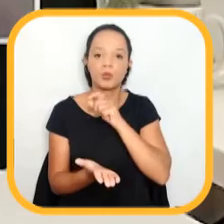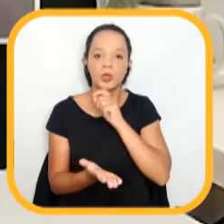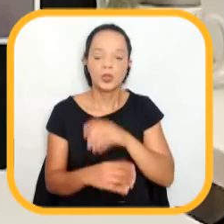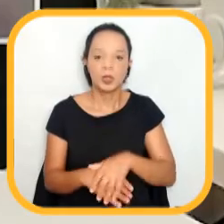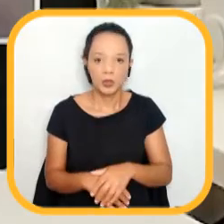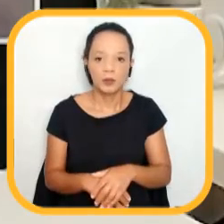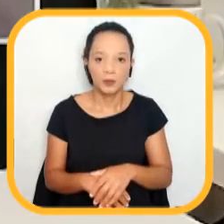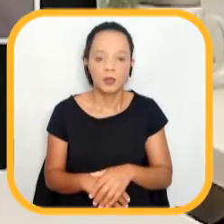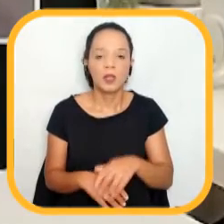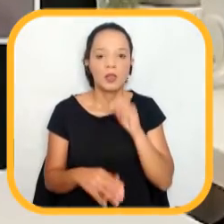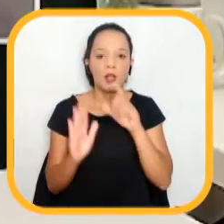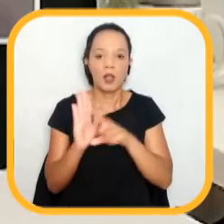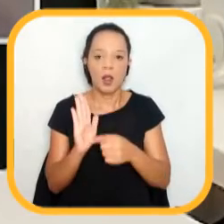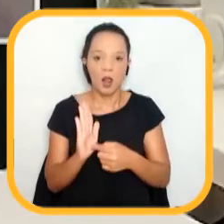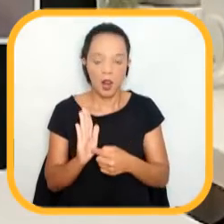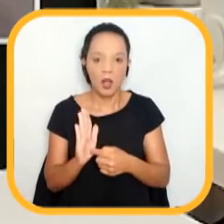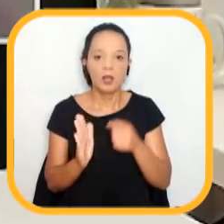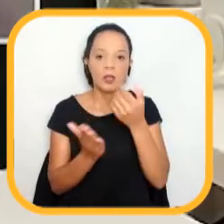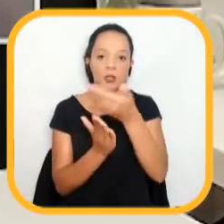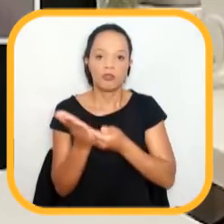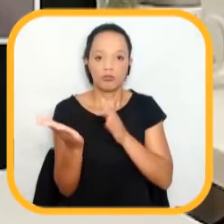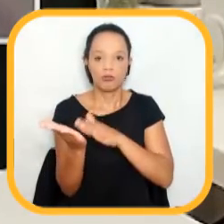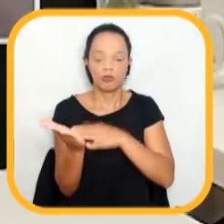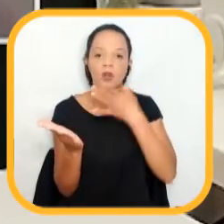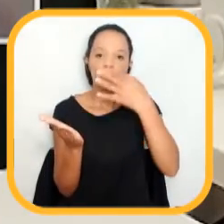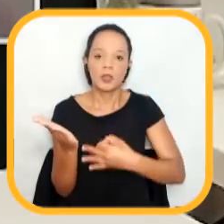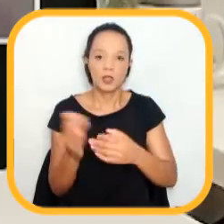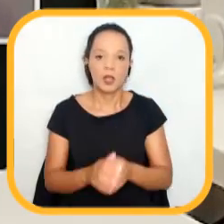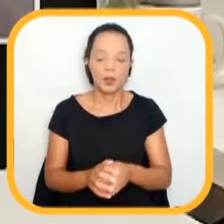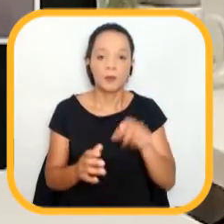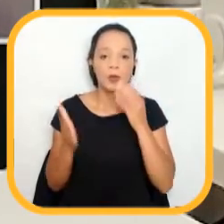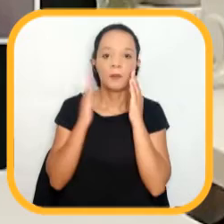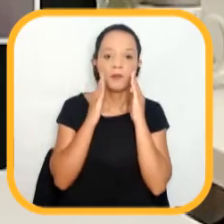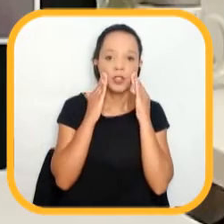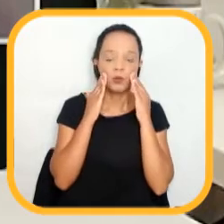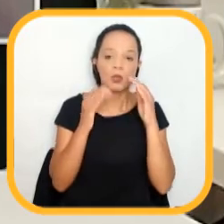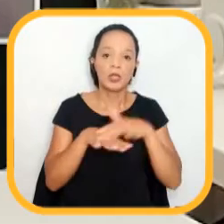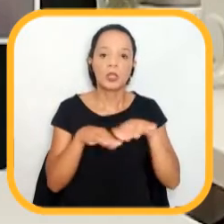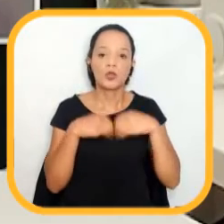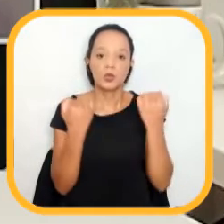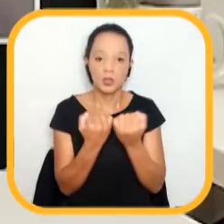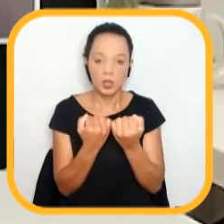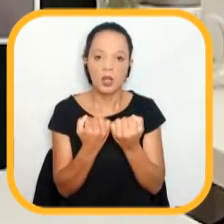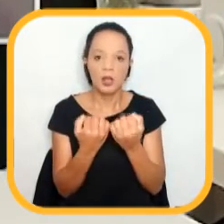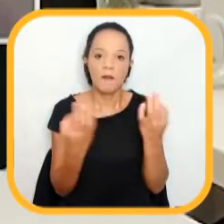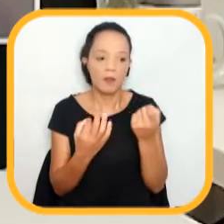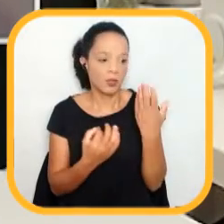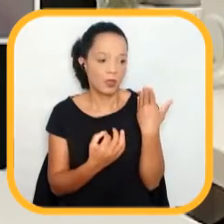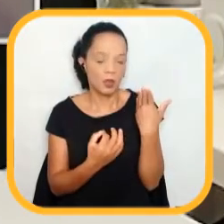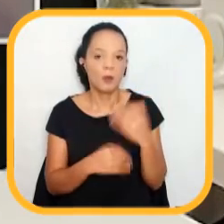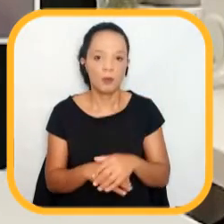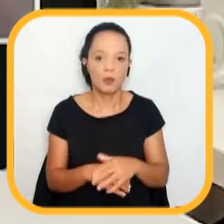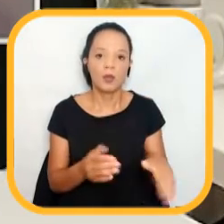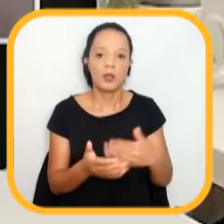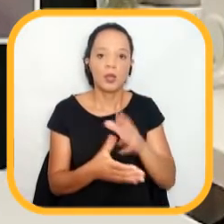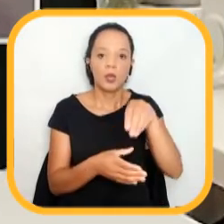reconhecem a possibilidade de um terceiro marcador legal de género em documentos oficiais. Por outro lado, o Facebook é um exemplo de uma rede social que há relativamente